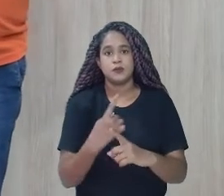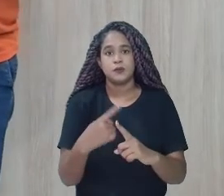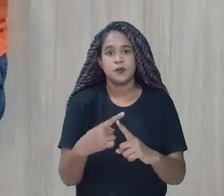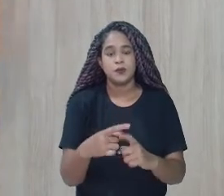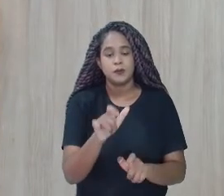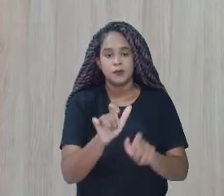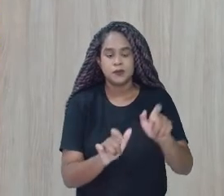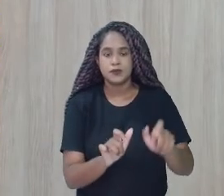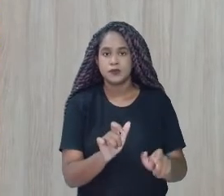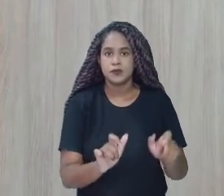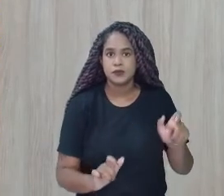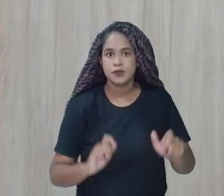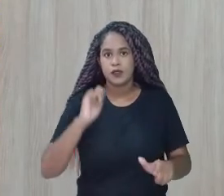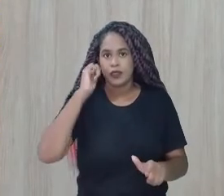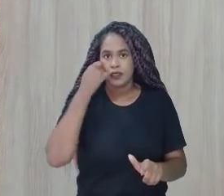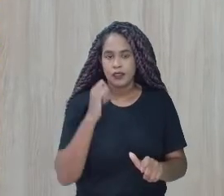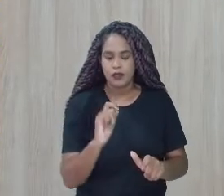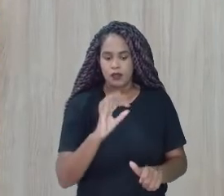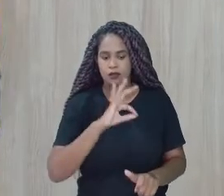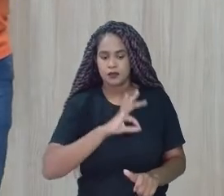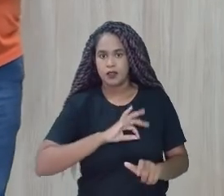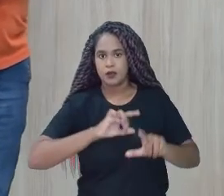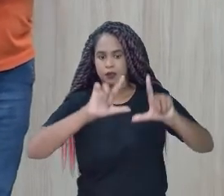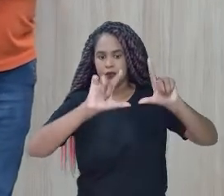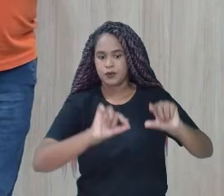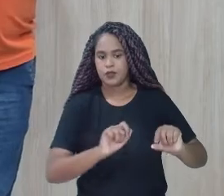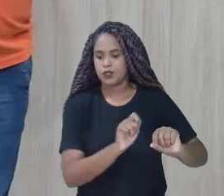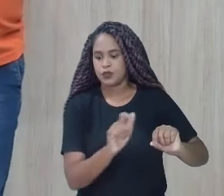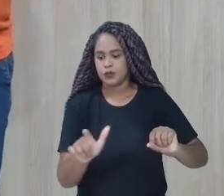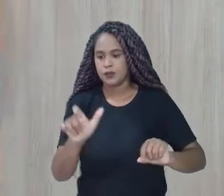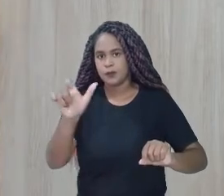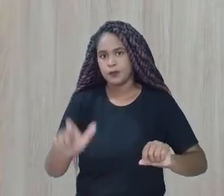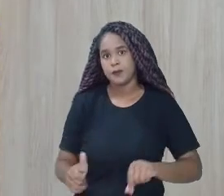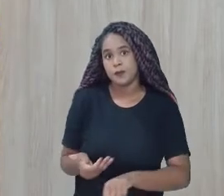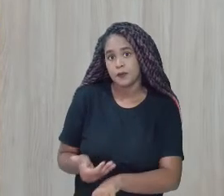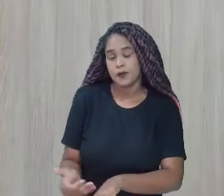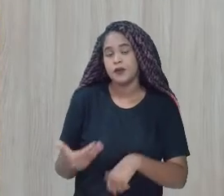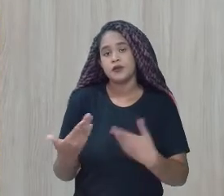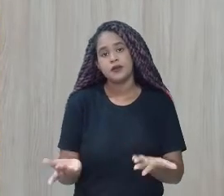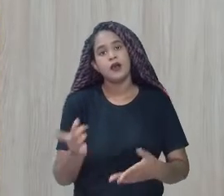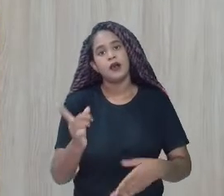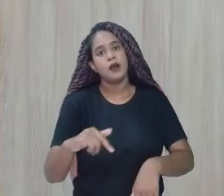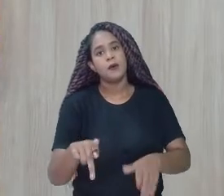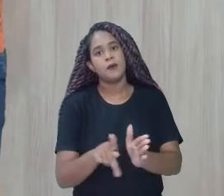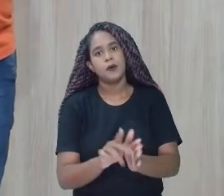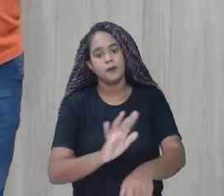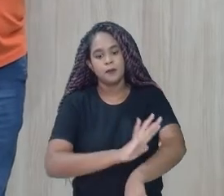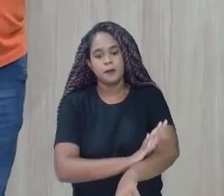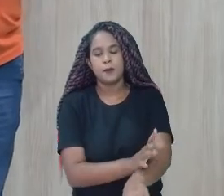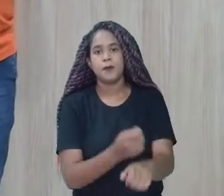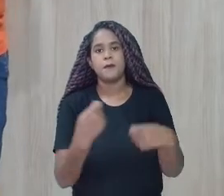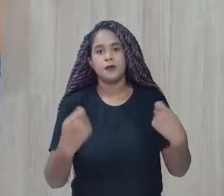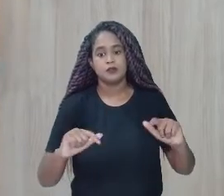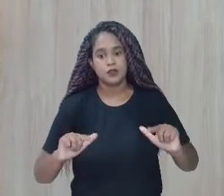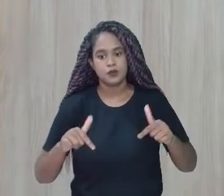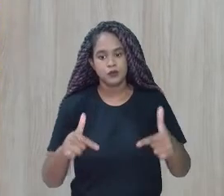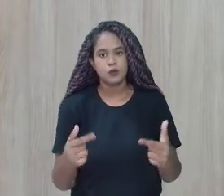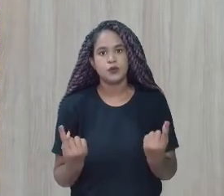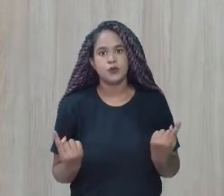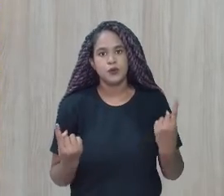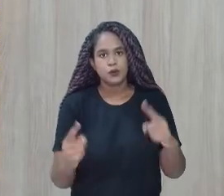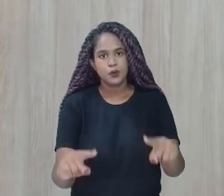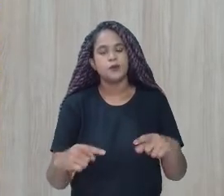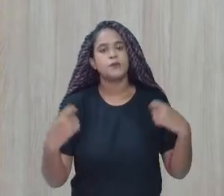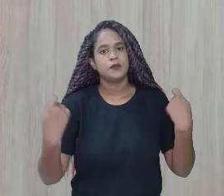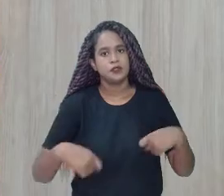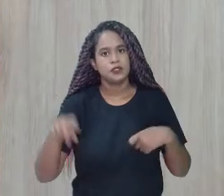28% a menos de salário, né, do que os brancos. Então, essa questão do racismo ela tem que ser combatida. Vale a gente